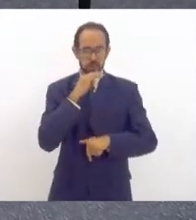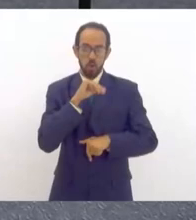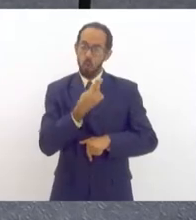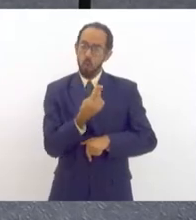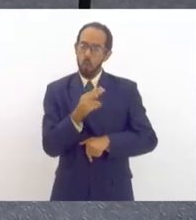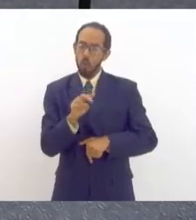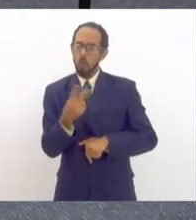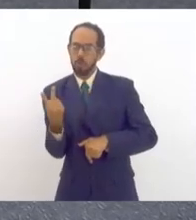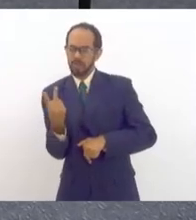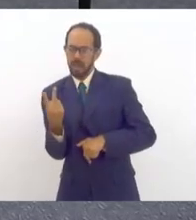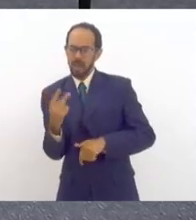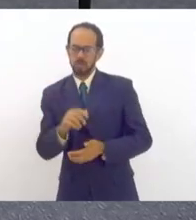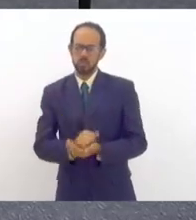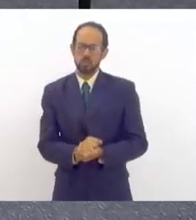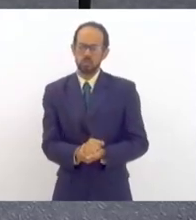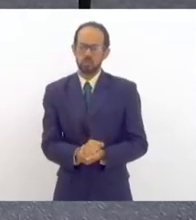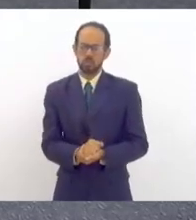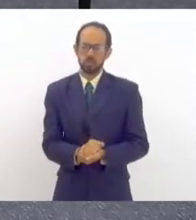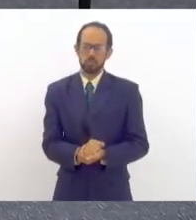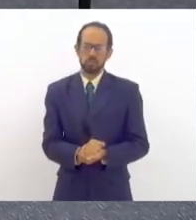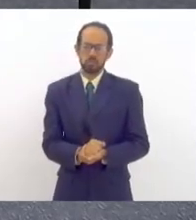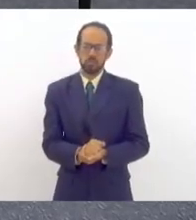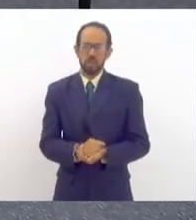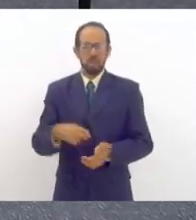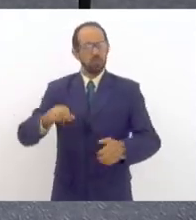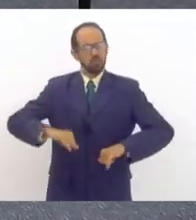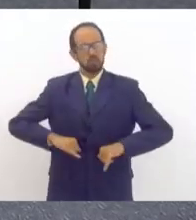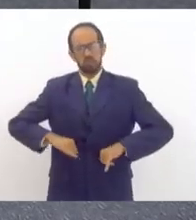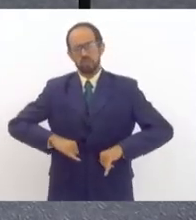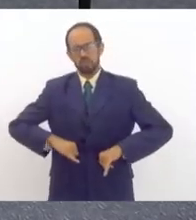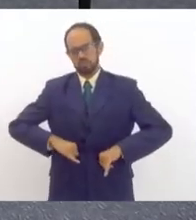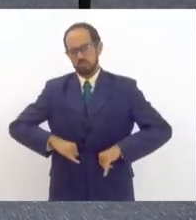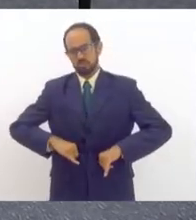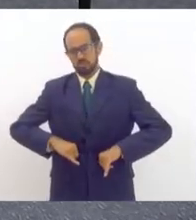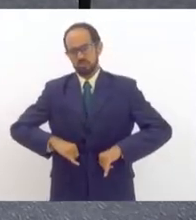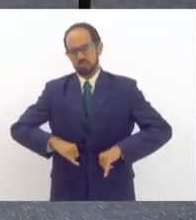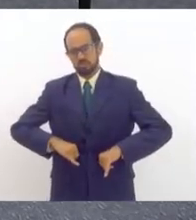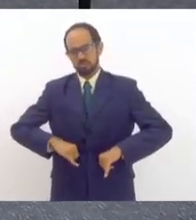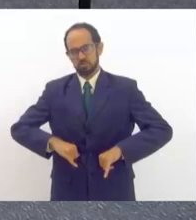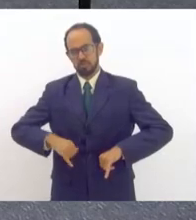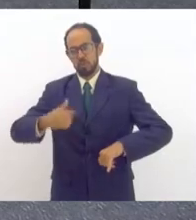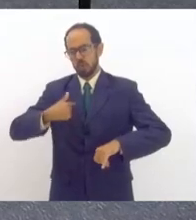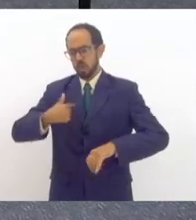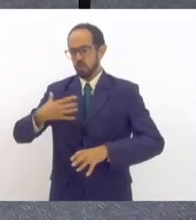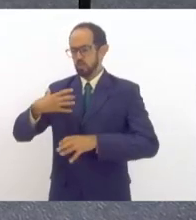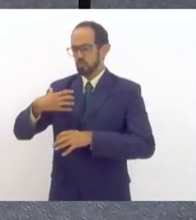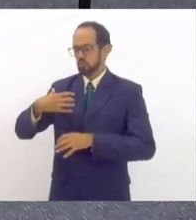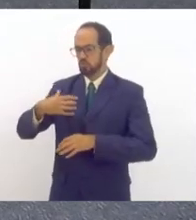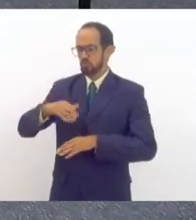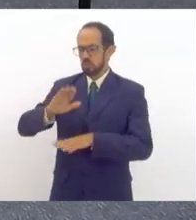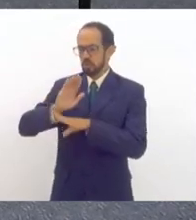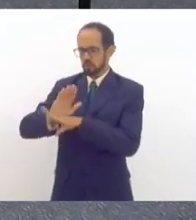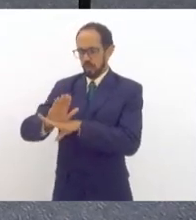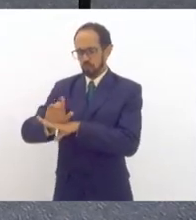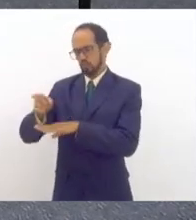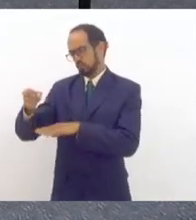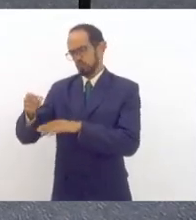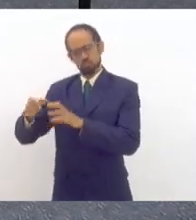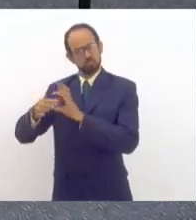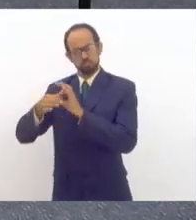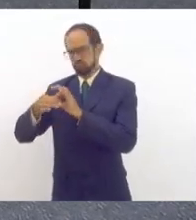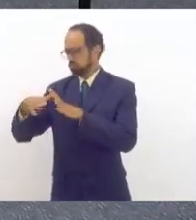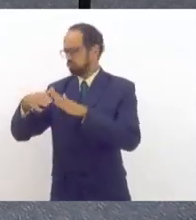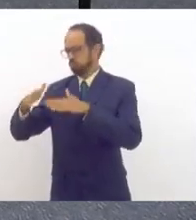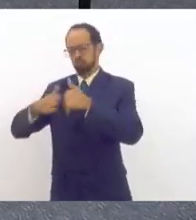em Itacuruçá o Coroa Grande Isso vai ser penalizado Então me somo as suas palavras me coloca à sua